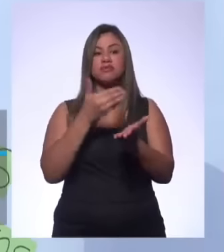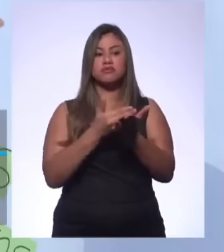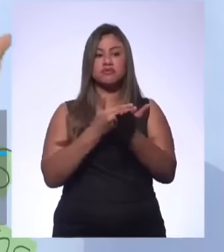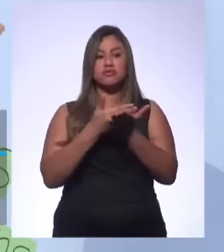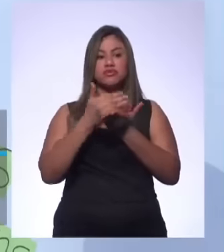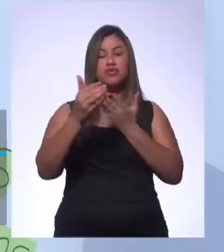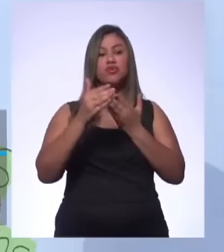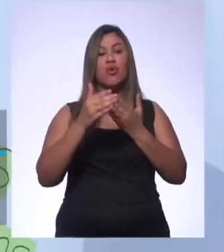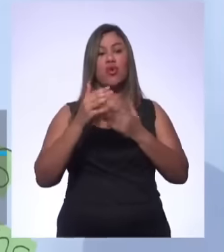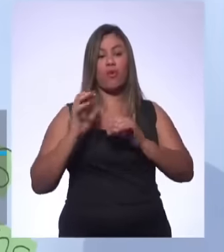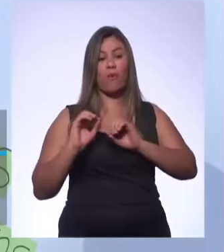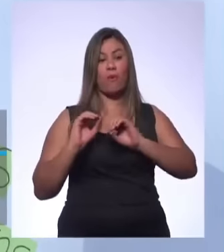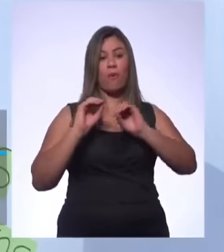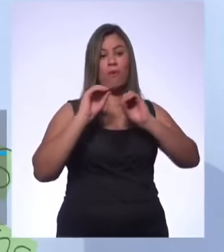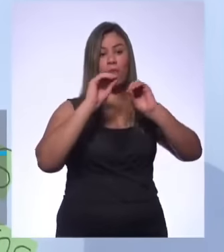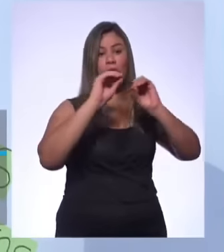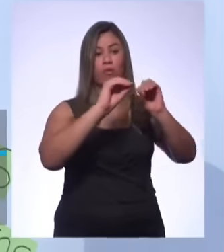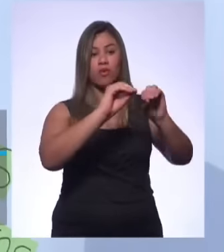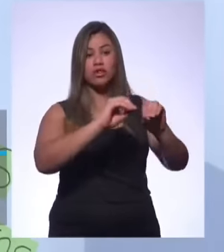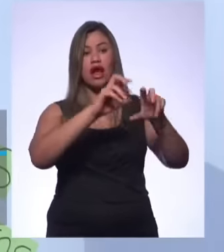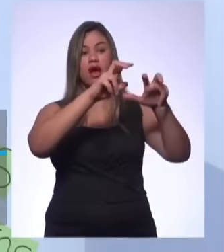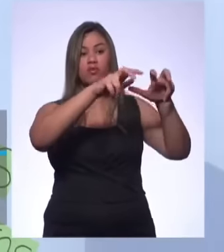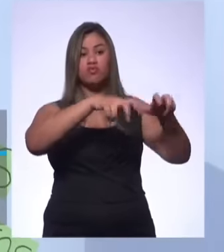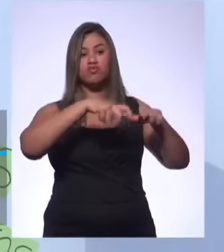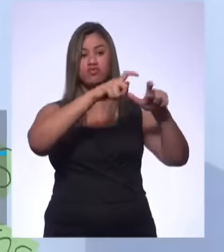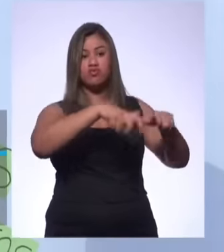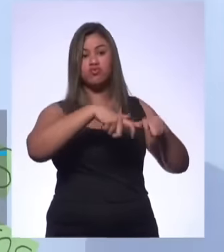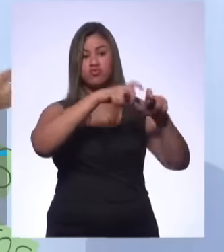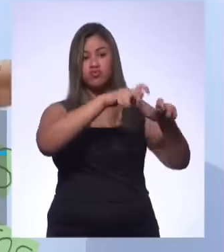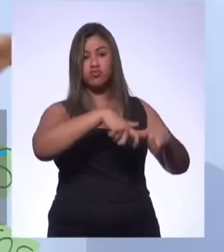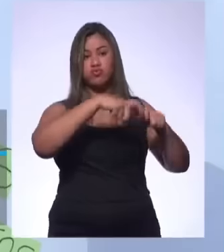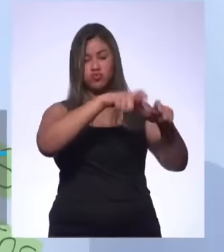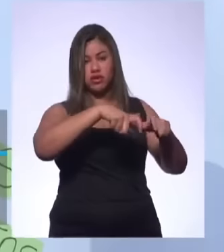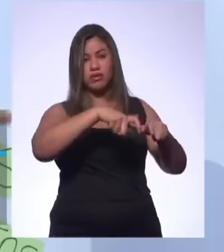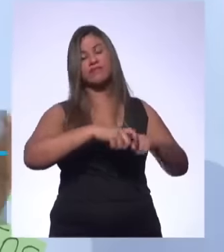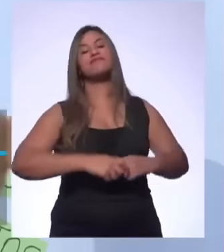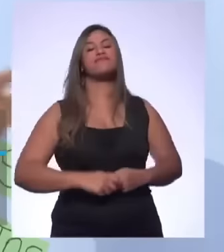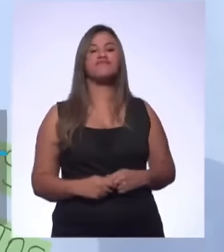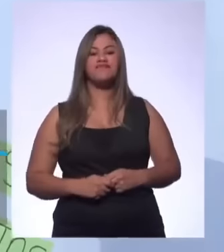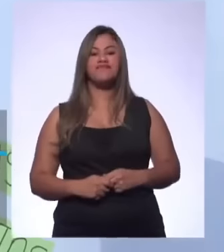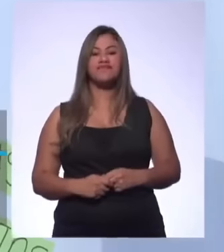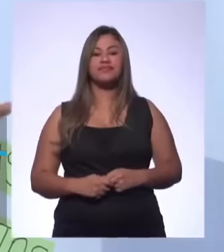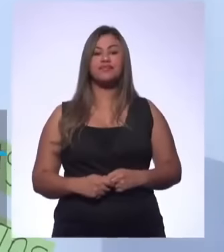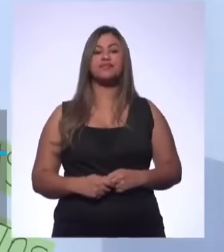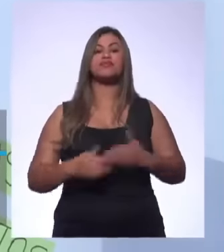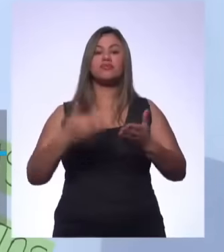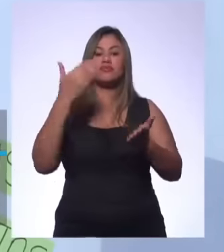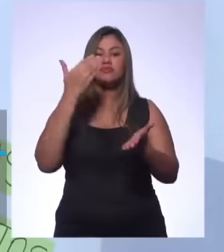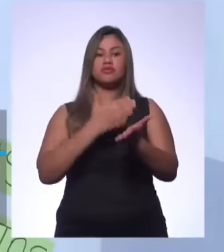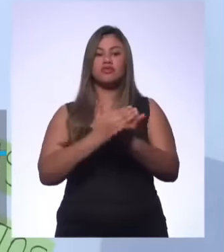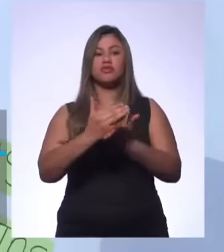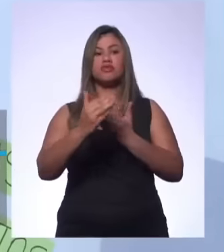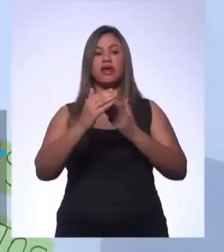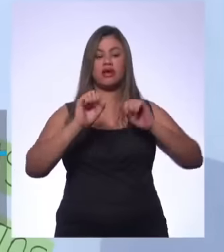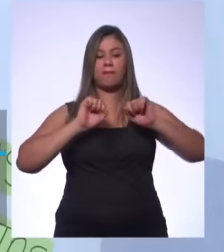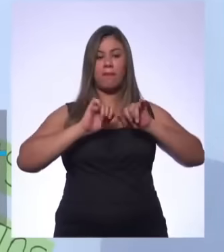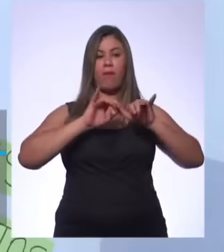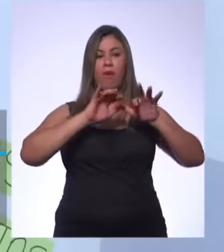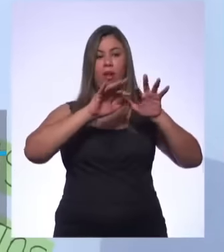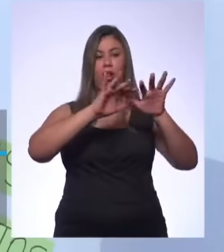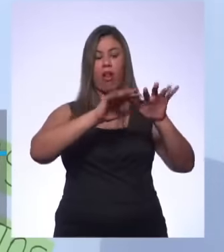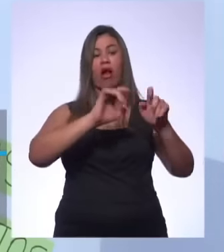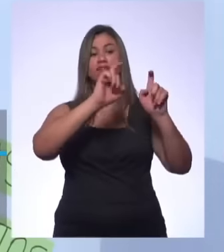zonas rurais. Então, eles saem da cidade e vão para as zonas rurais. Eles começam a adentrar os campos,